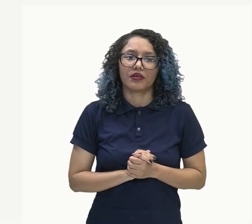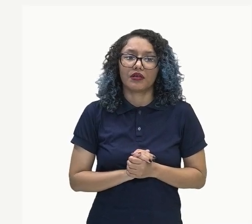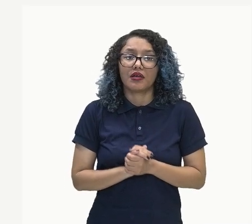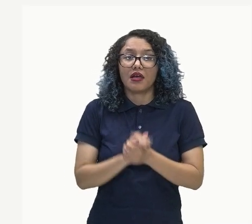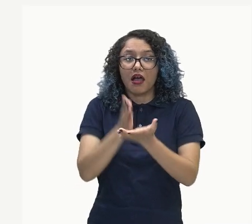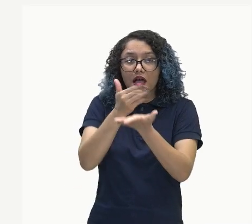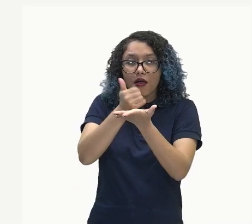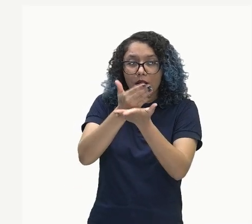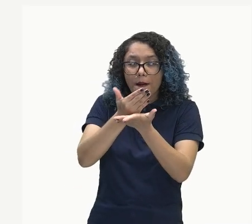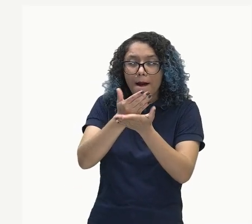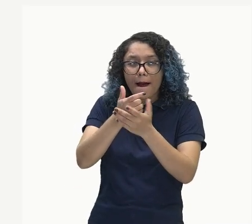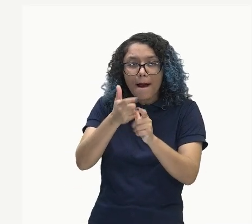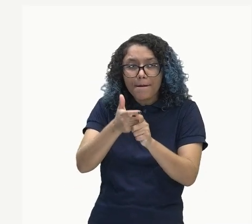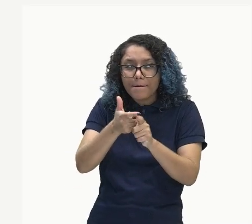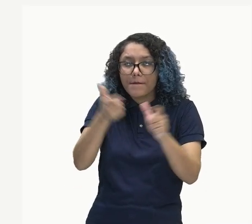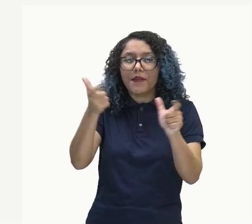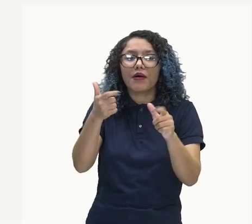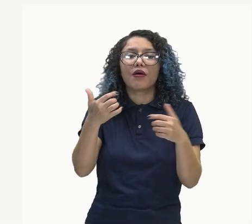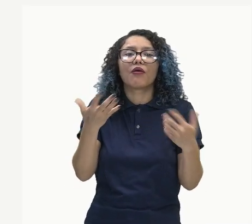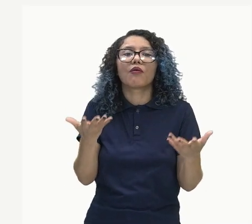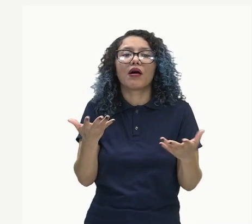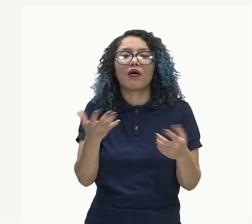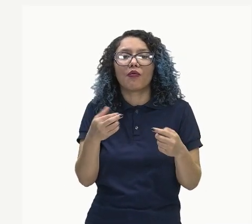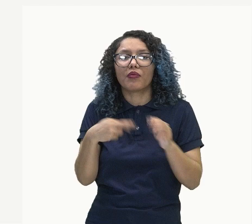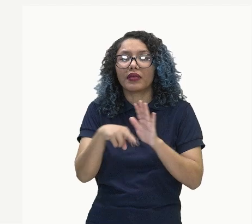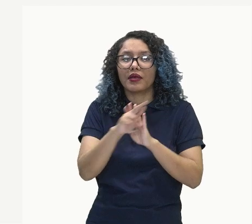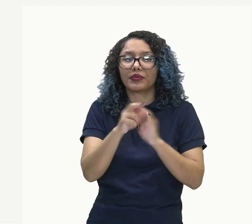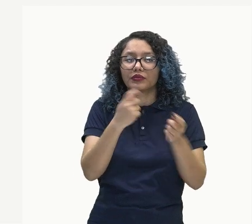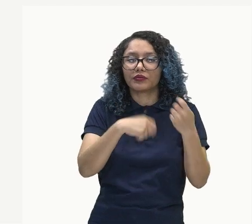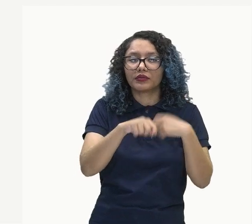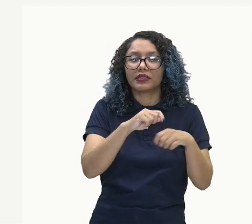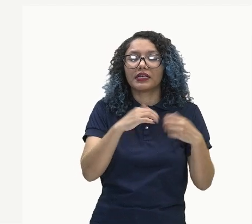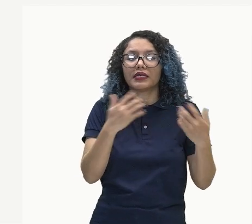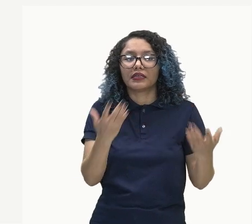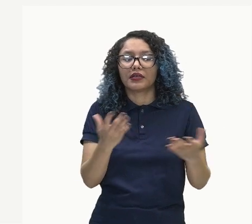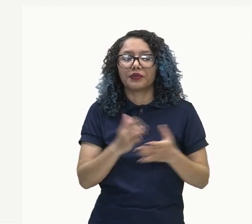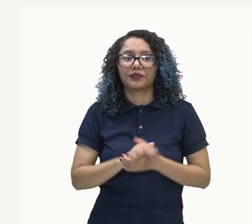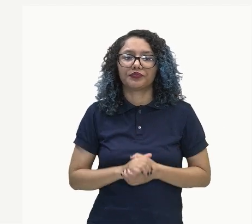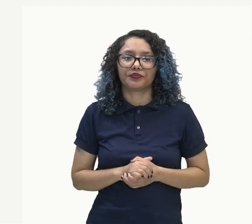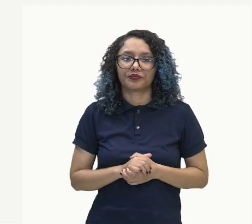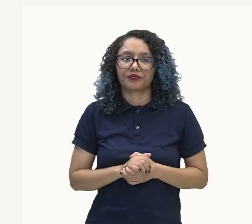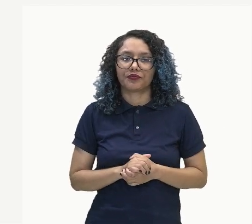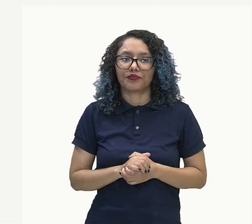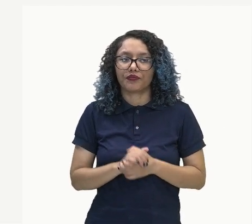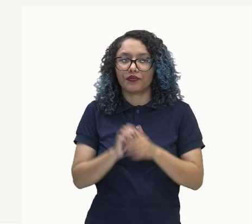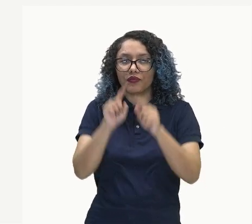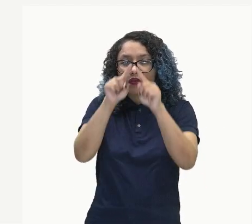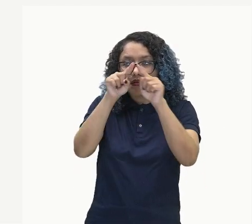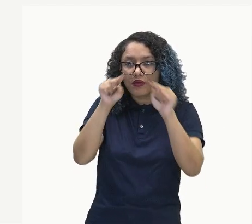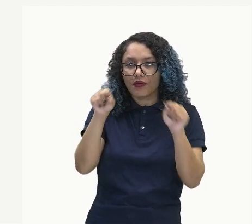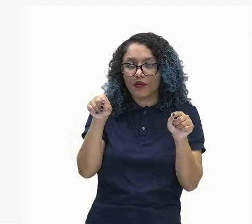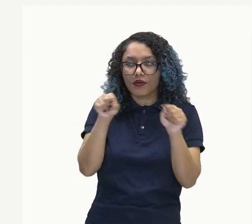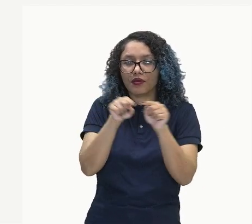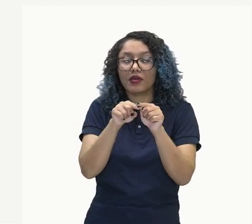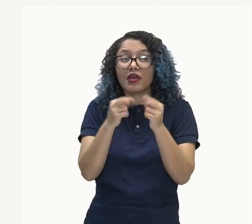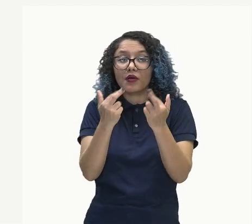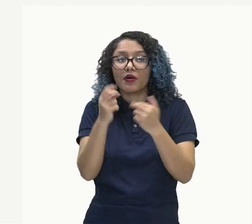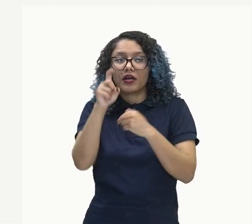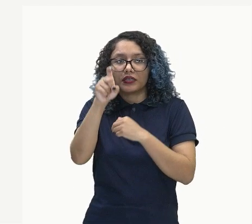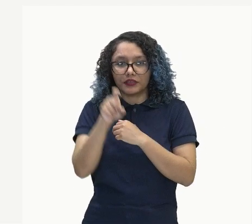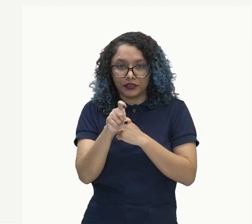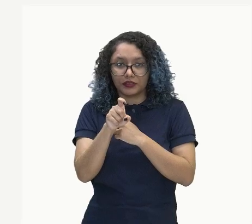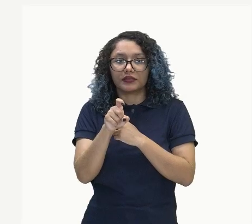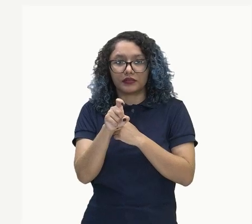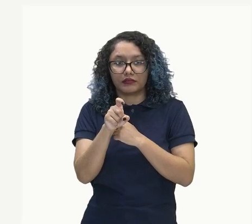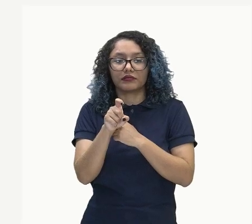fatia aqui, que é comércio, então eu digo que o ângulo correspondente a esse é x, que eu não sei, x corresponde a